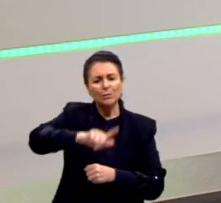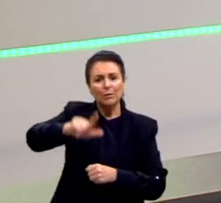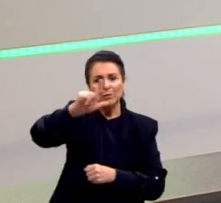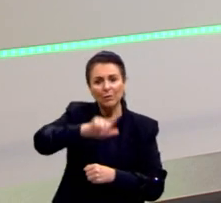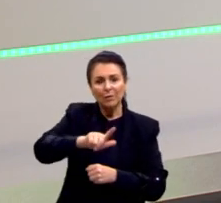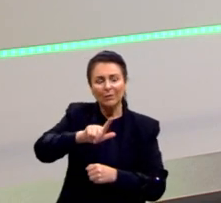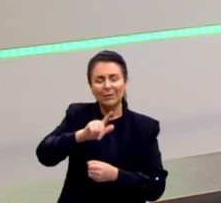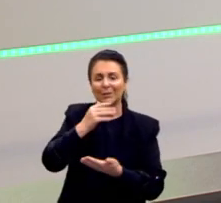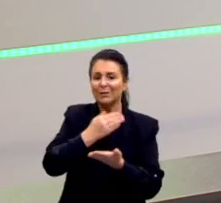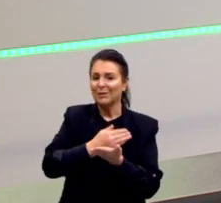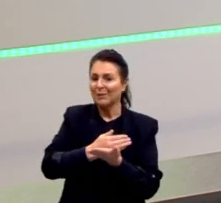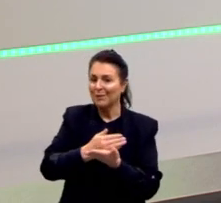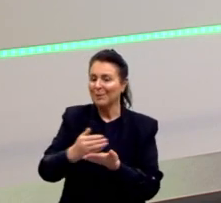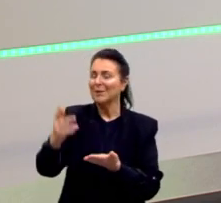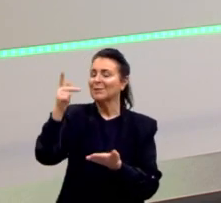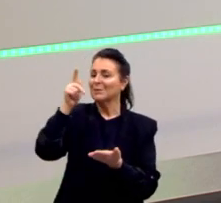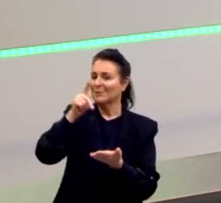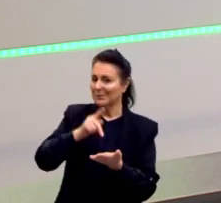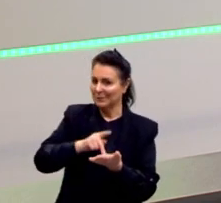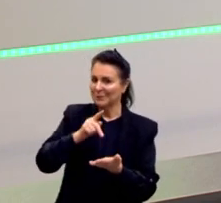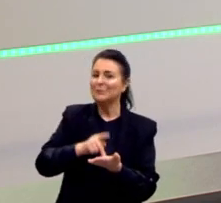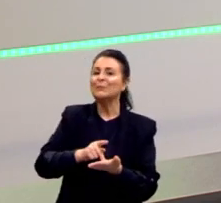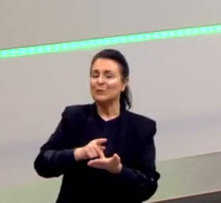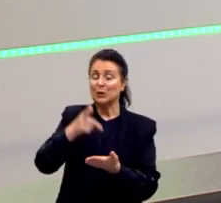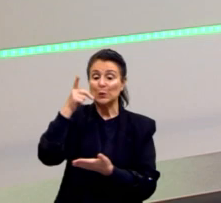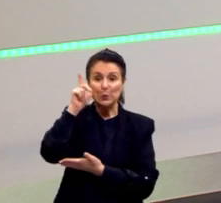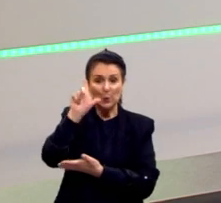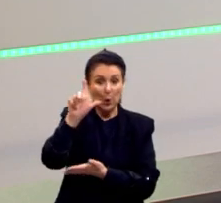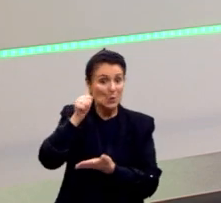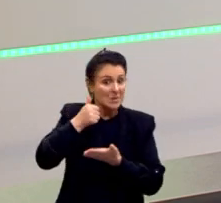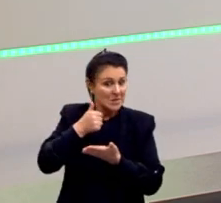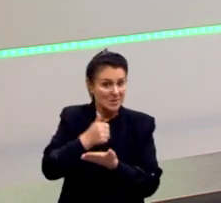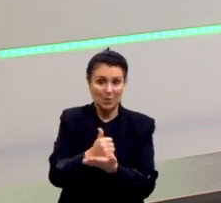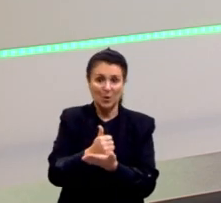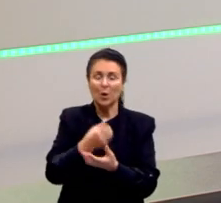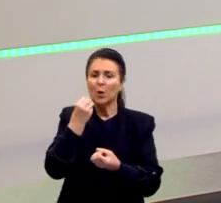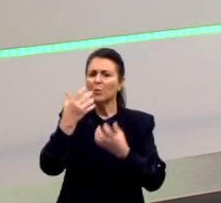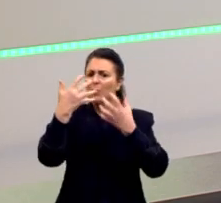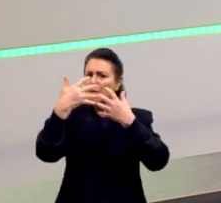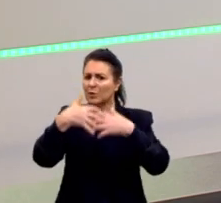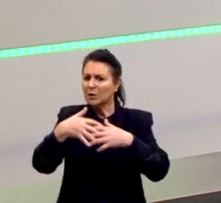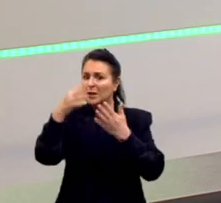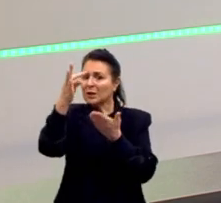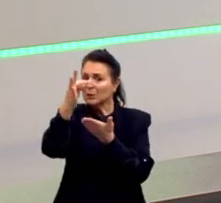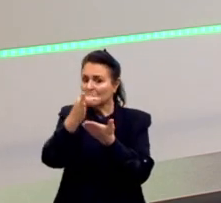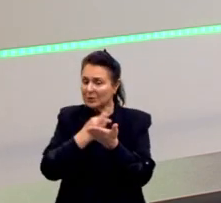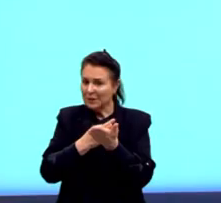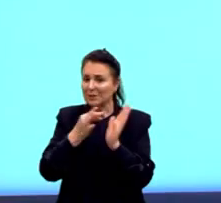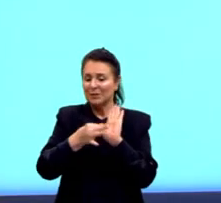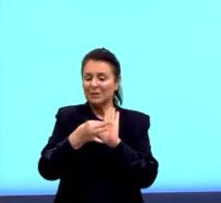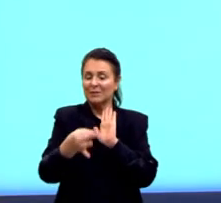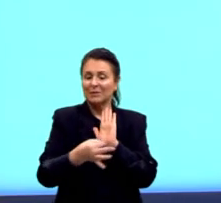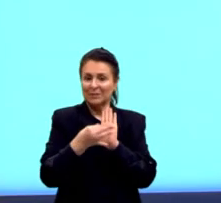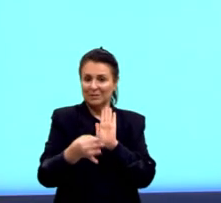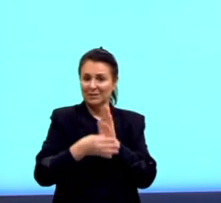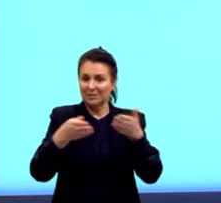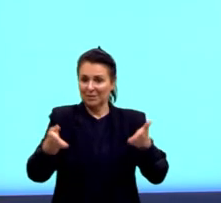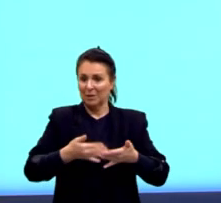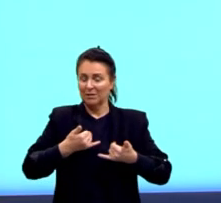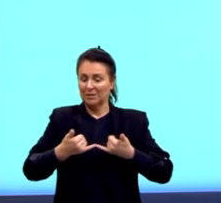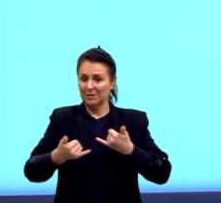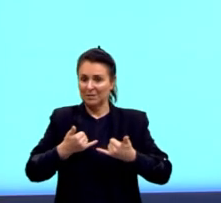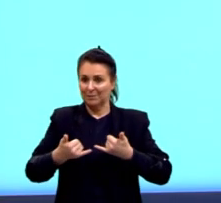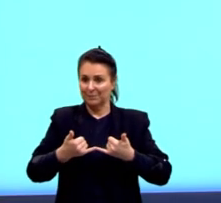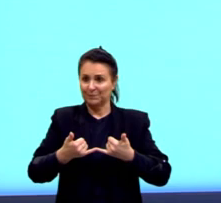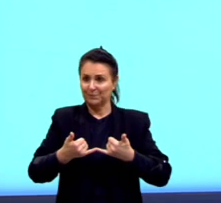passa se tornar uma verdade como é que isso funciona aí nos nossos textos argumentativos por